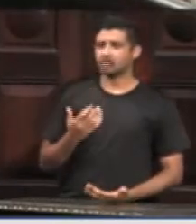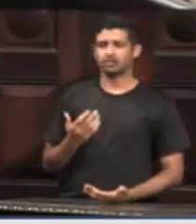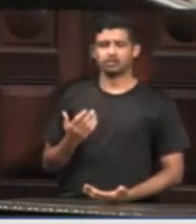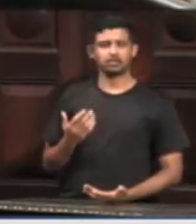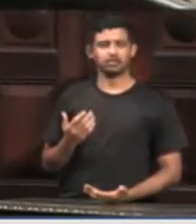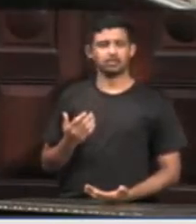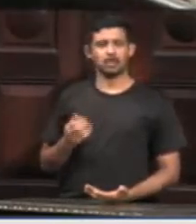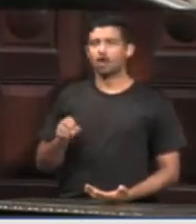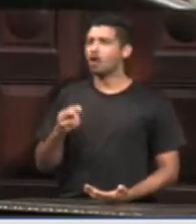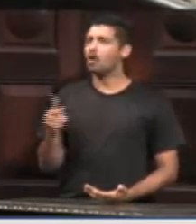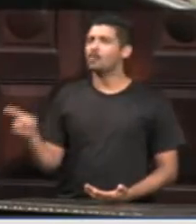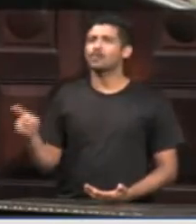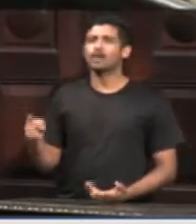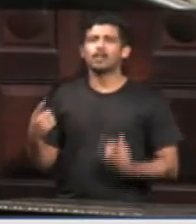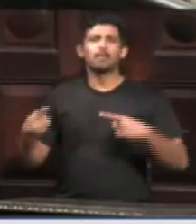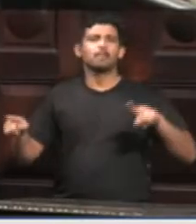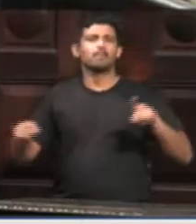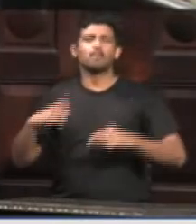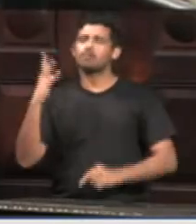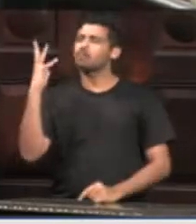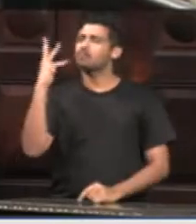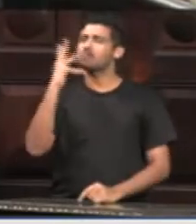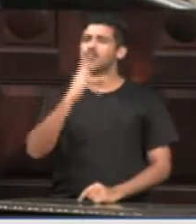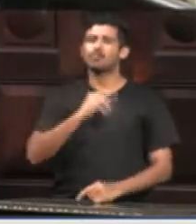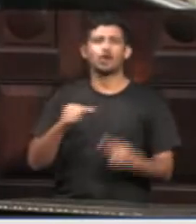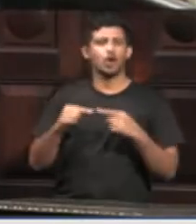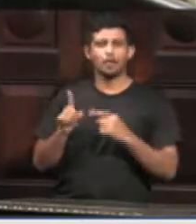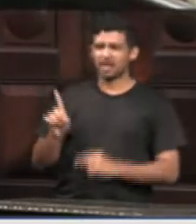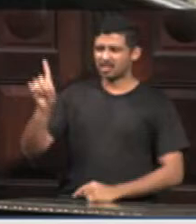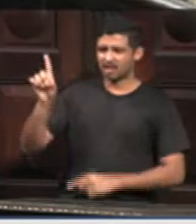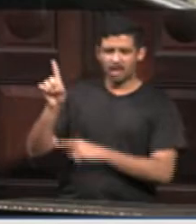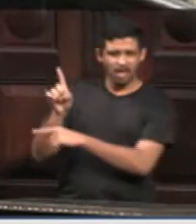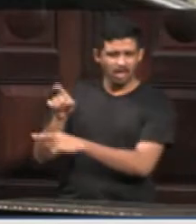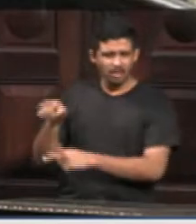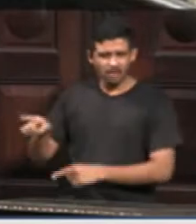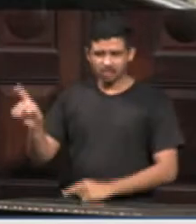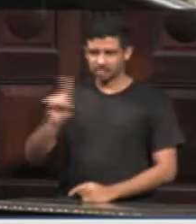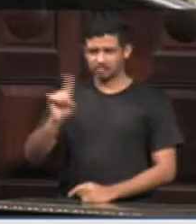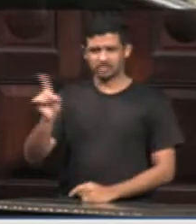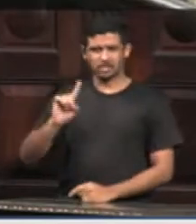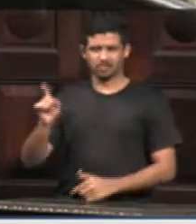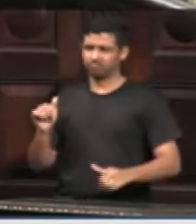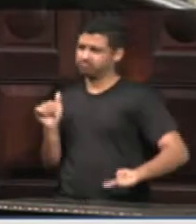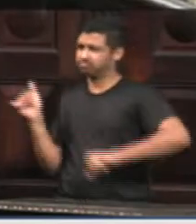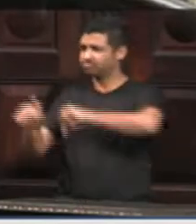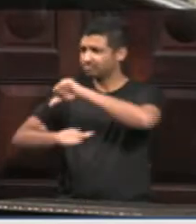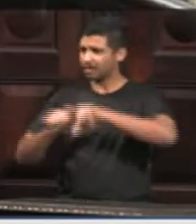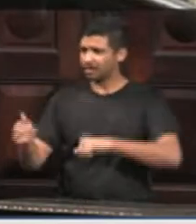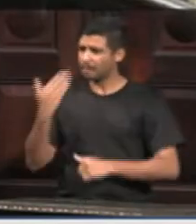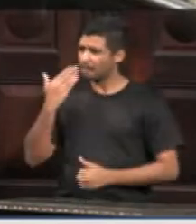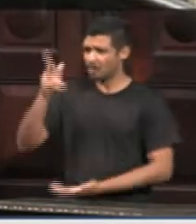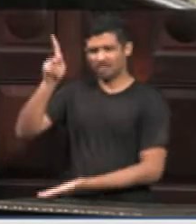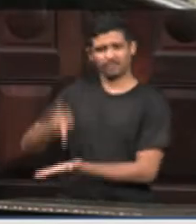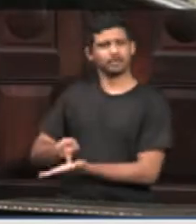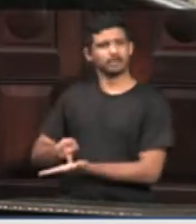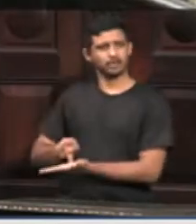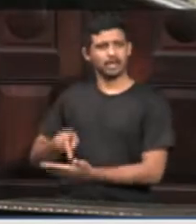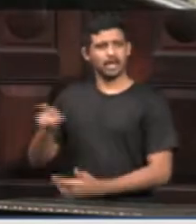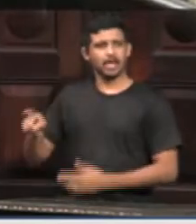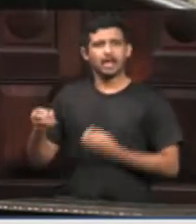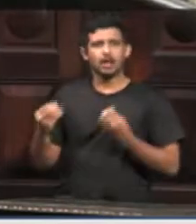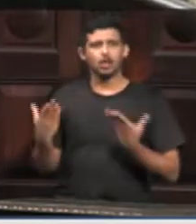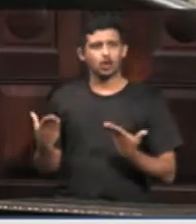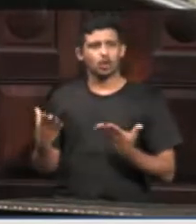de músicas bonitas, espirituais. Não. Ali ele mostrou o verdadeiro Crivella. Um homem